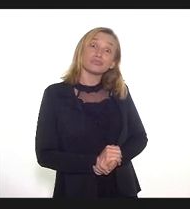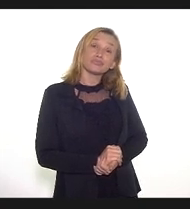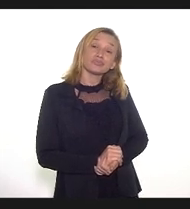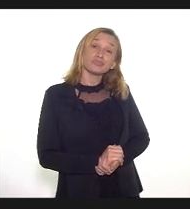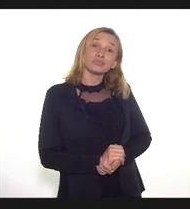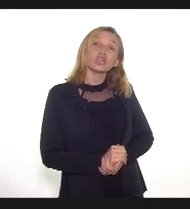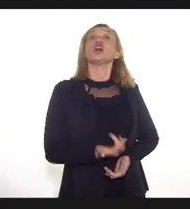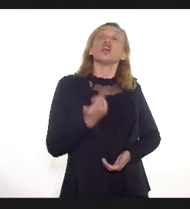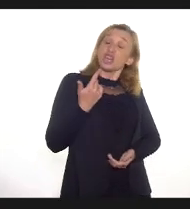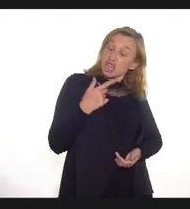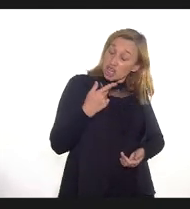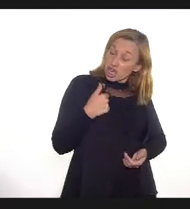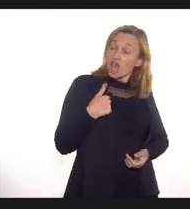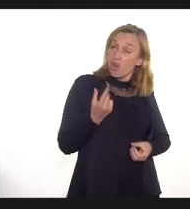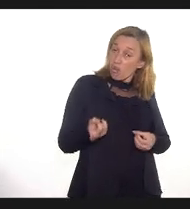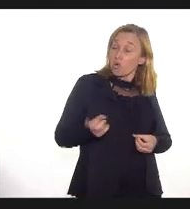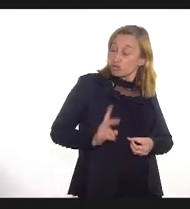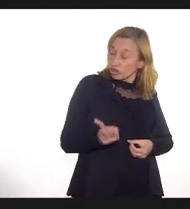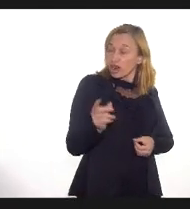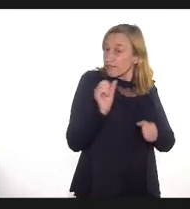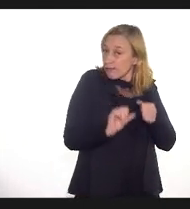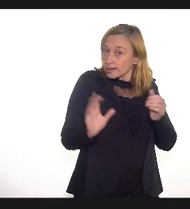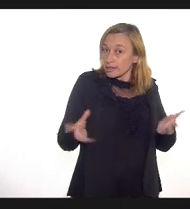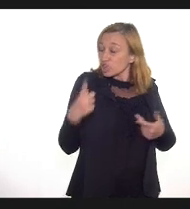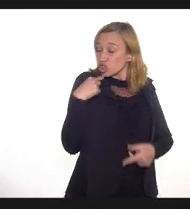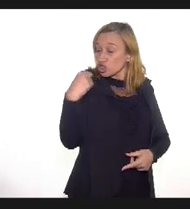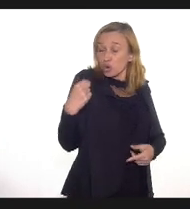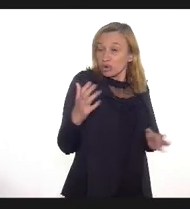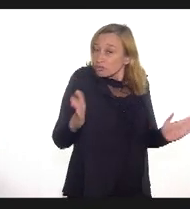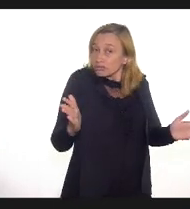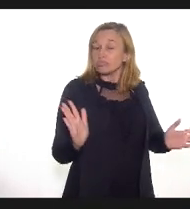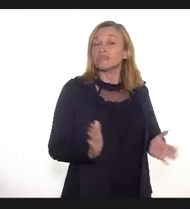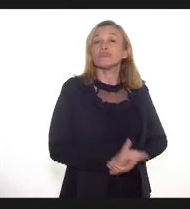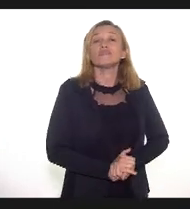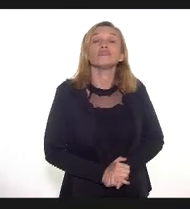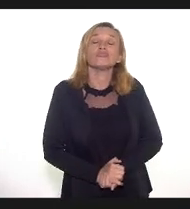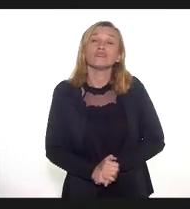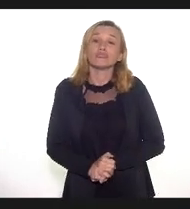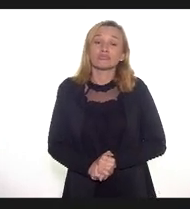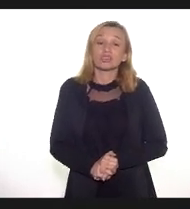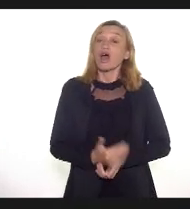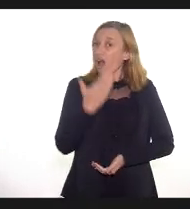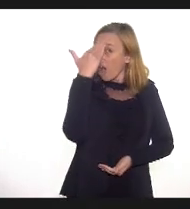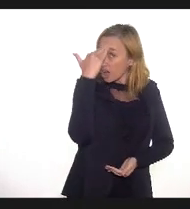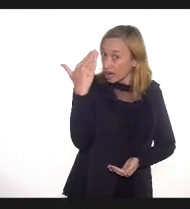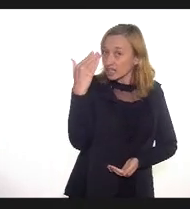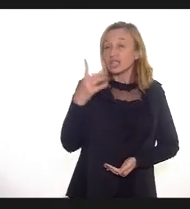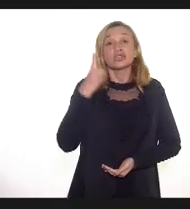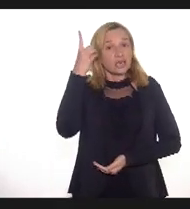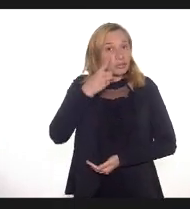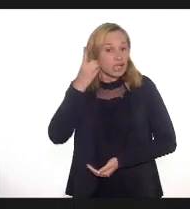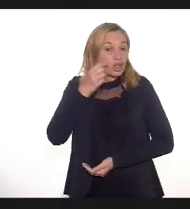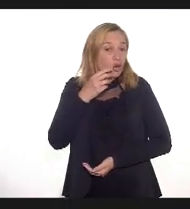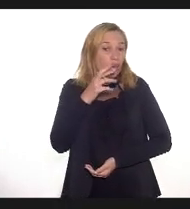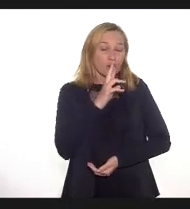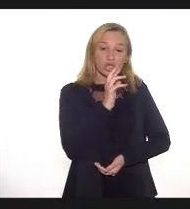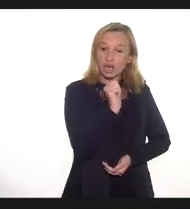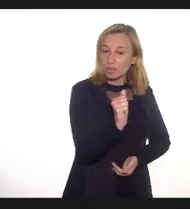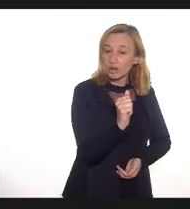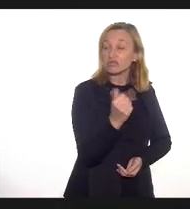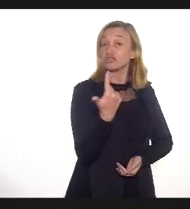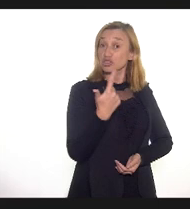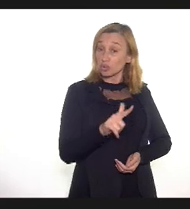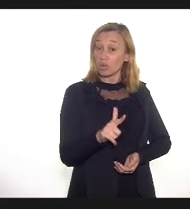E vou fazer isso. Fui eleito dessa maneira. Agradeço o deputado Rodrigo Amorim por uma vez